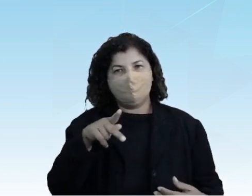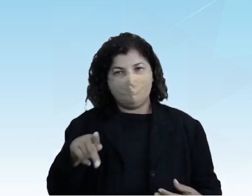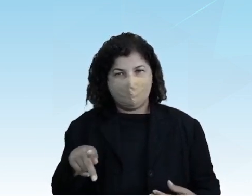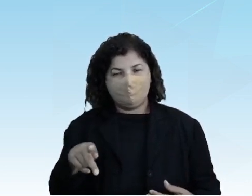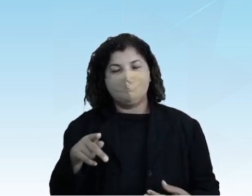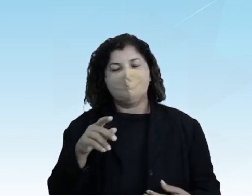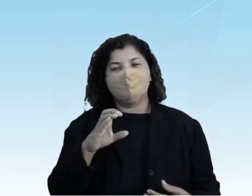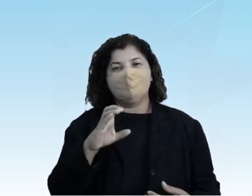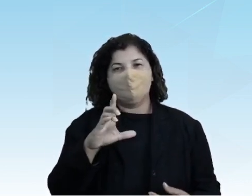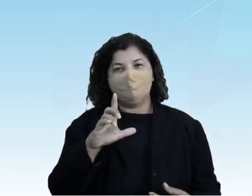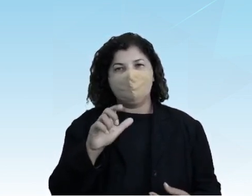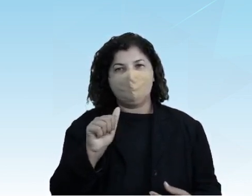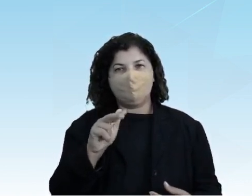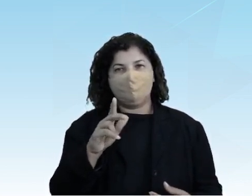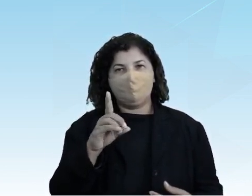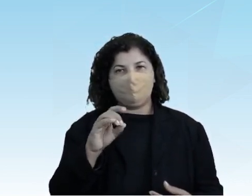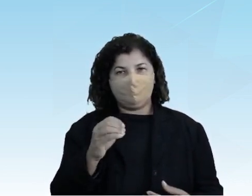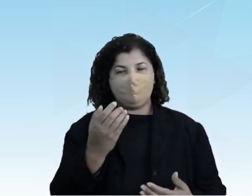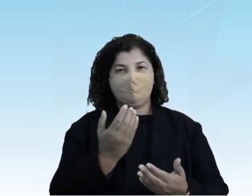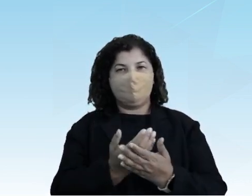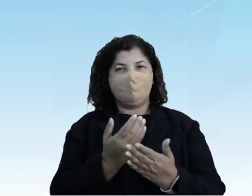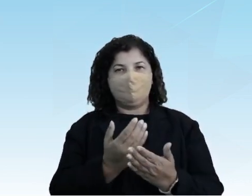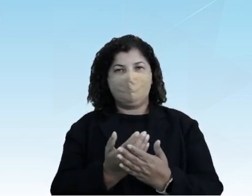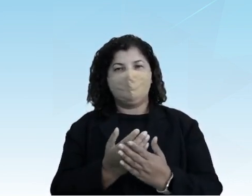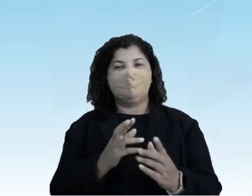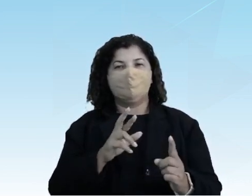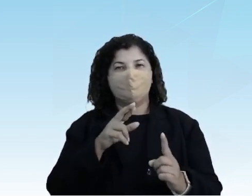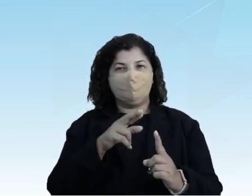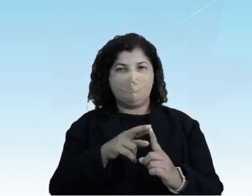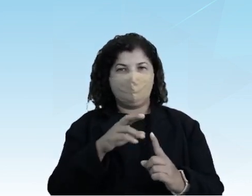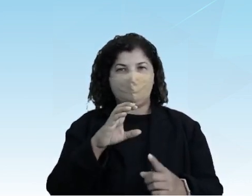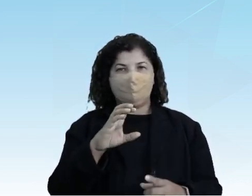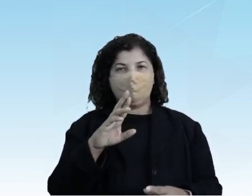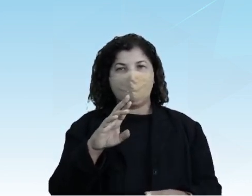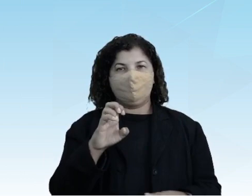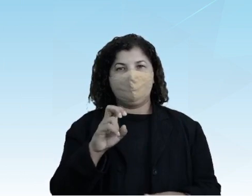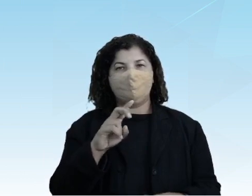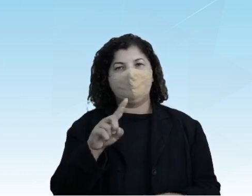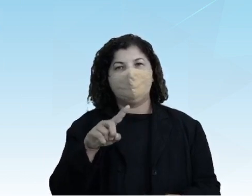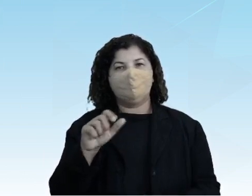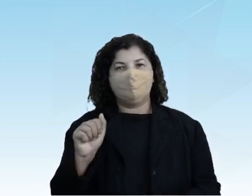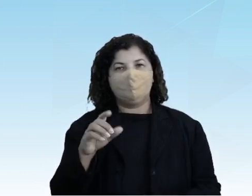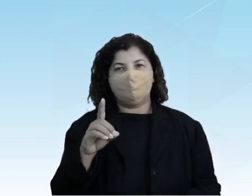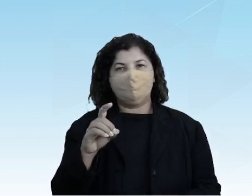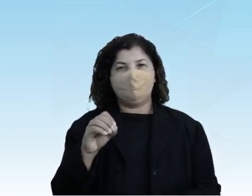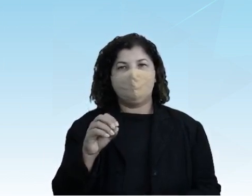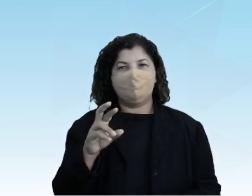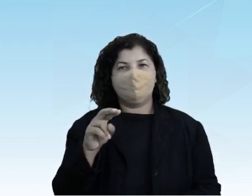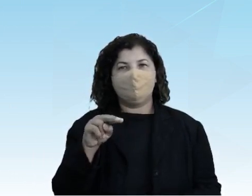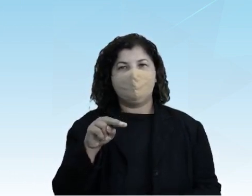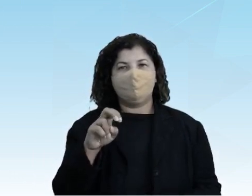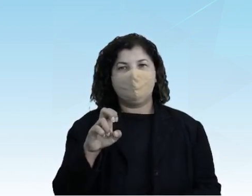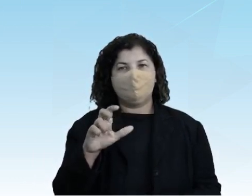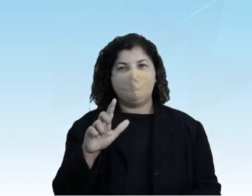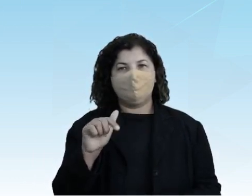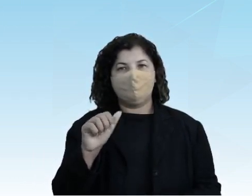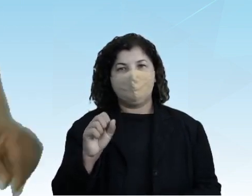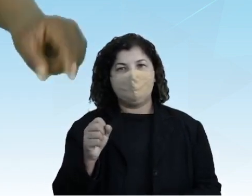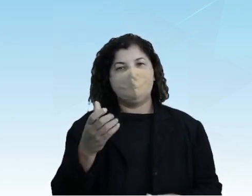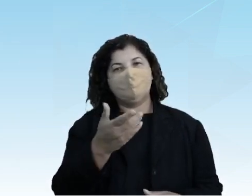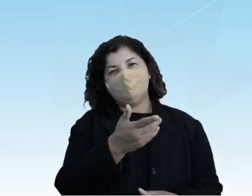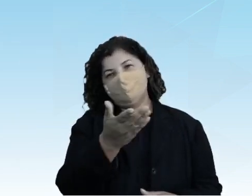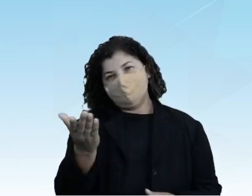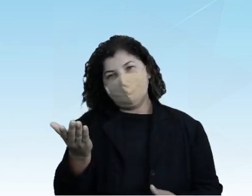de Referência de Ensino Fundamental Creuza Câmara Dornelas. E aí, pessoal, agora eu vos convido